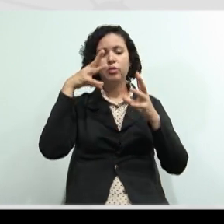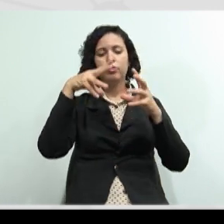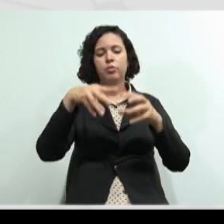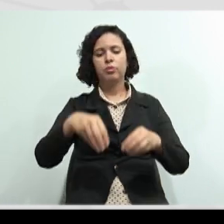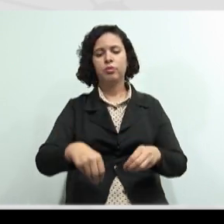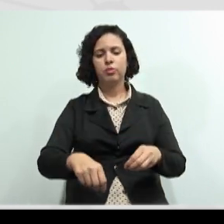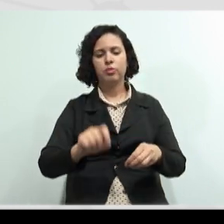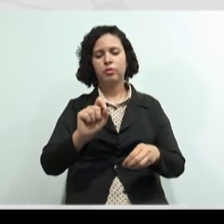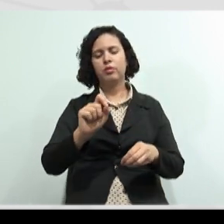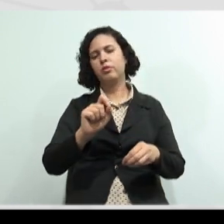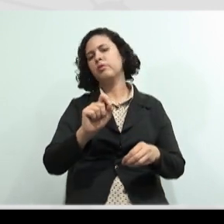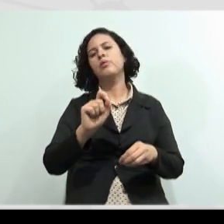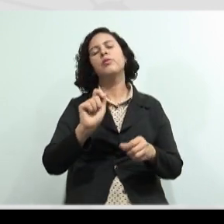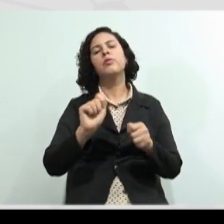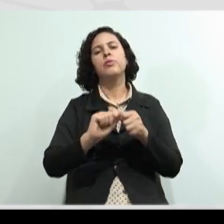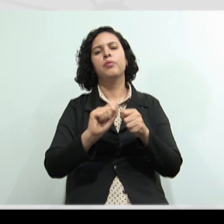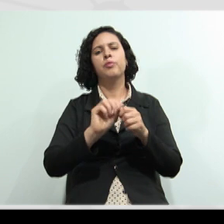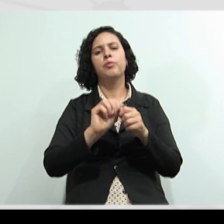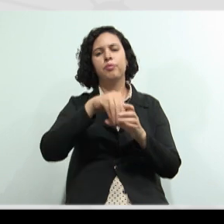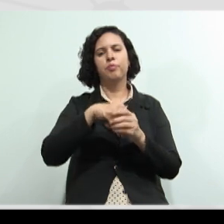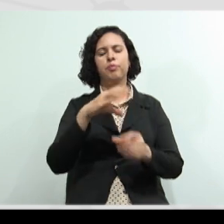mais é produzido em cooperativas